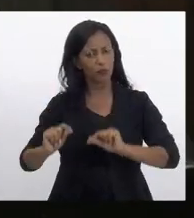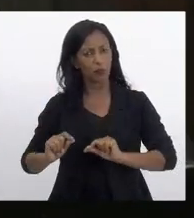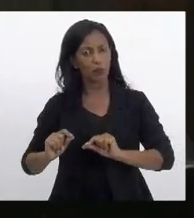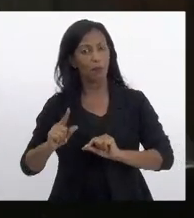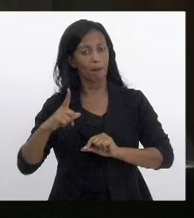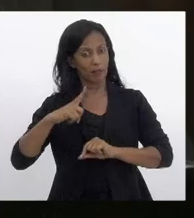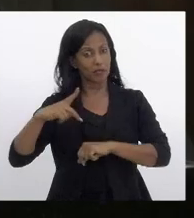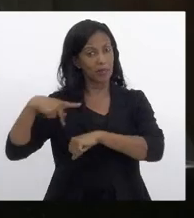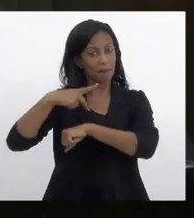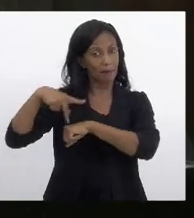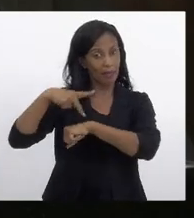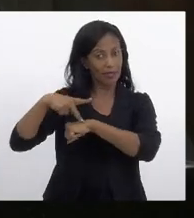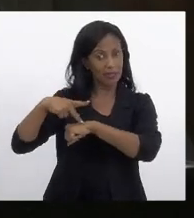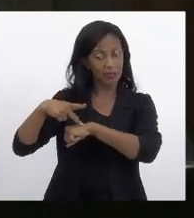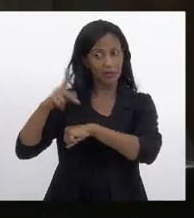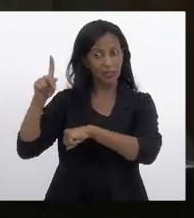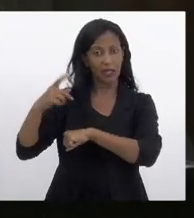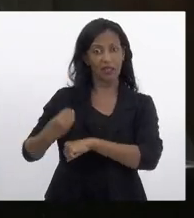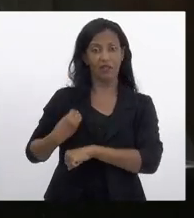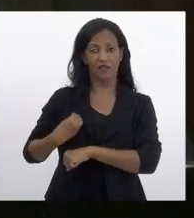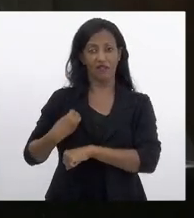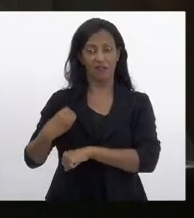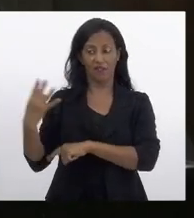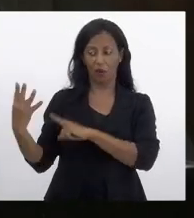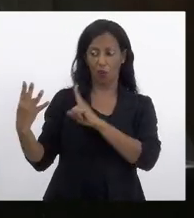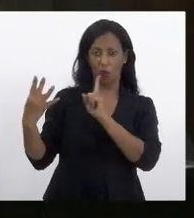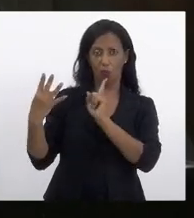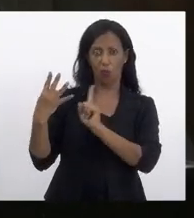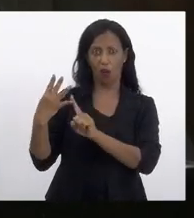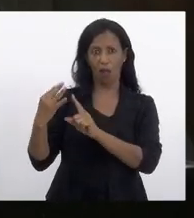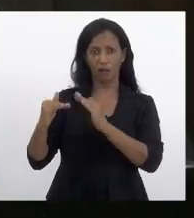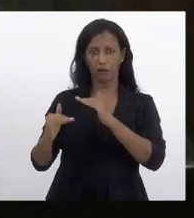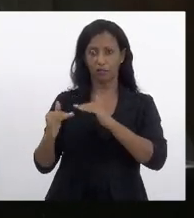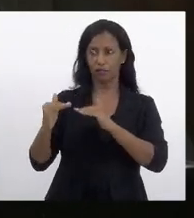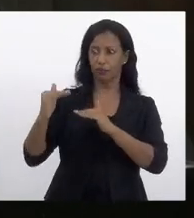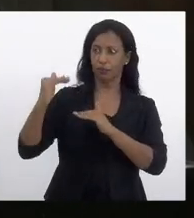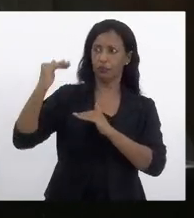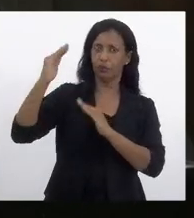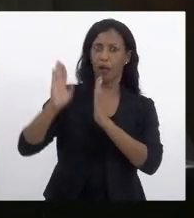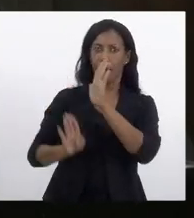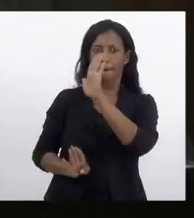outros países do mundo vivendo a chamada quarta onda, e